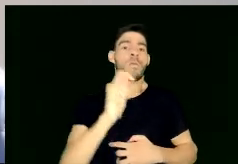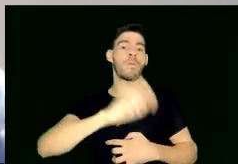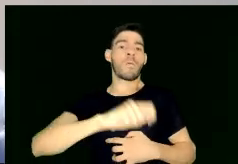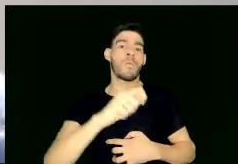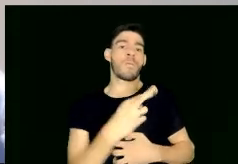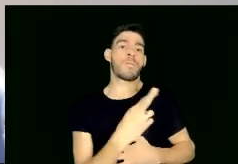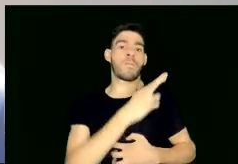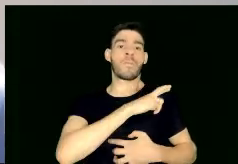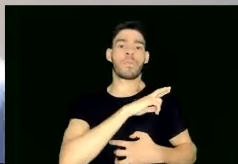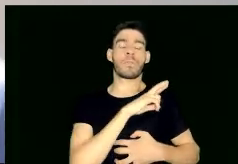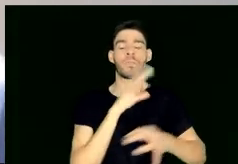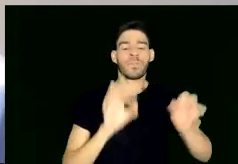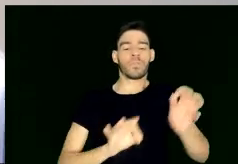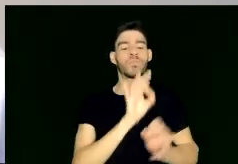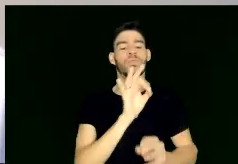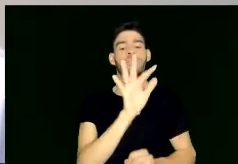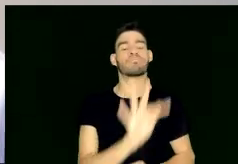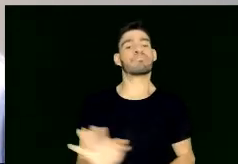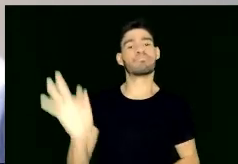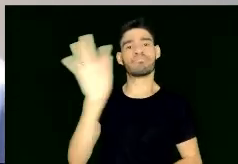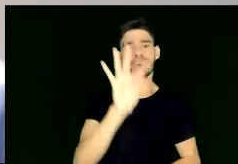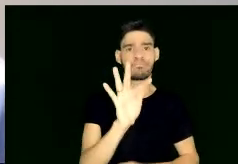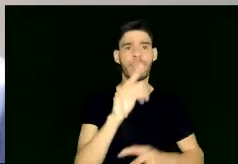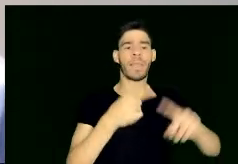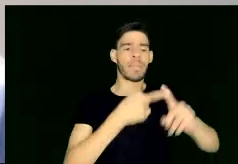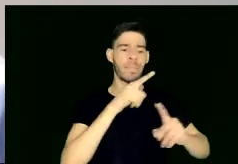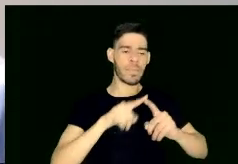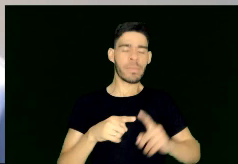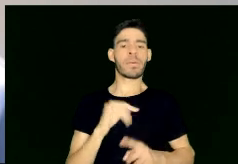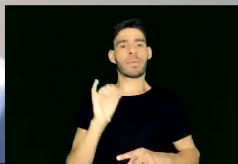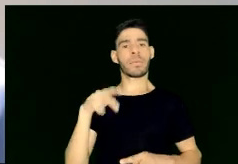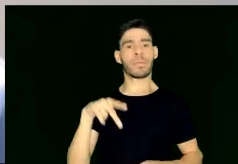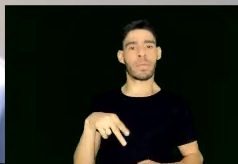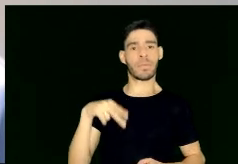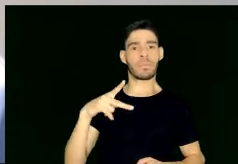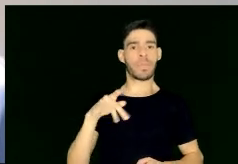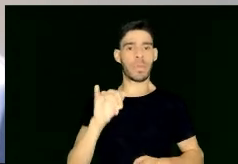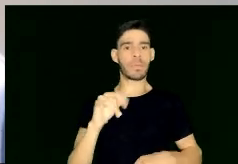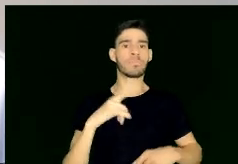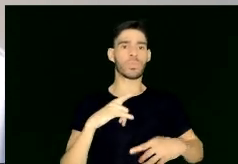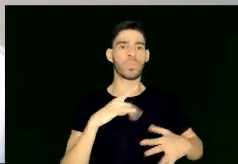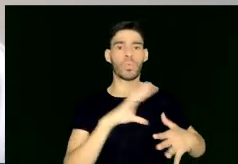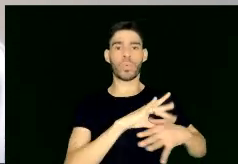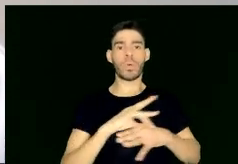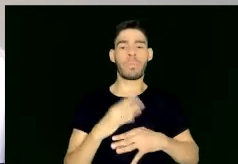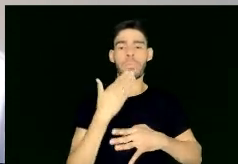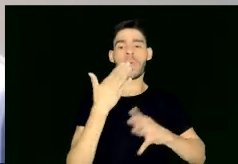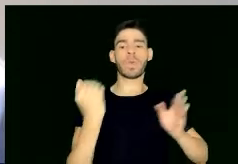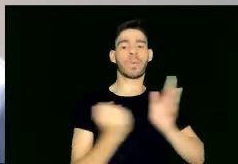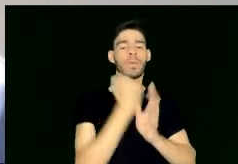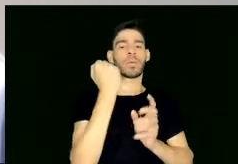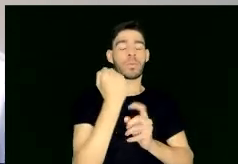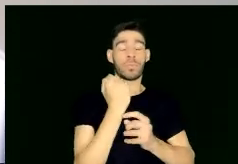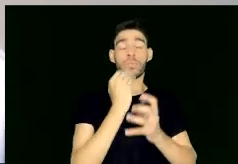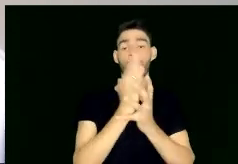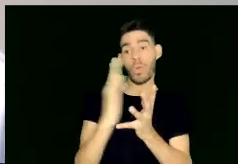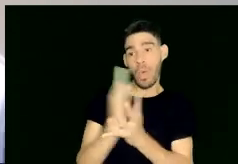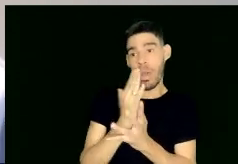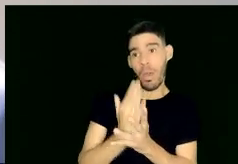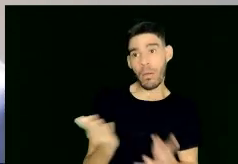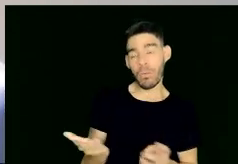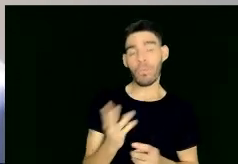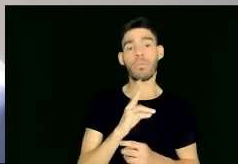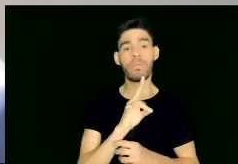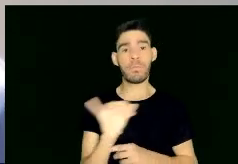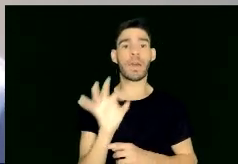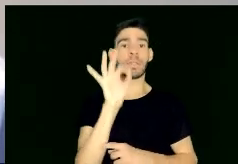competência em razão da pessoa é da Justiça Federal. Então, um litígio que envolva o INPI e um titular de um pedido de patente ou de uma